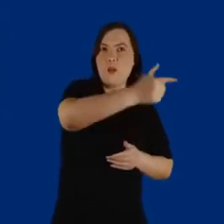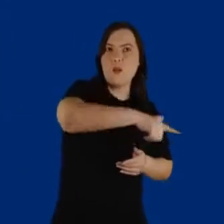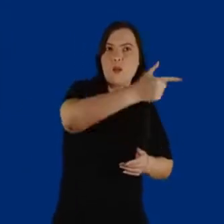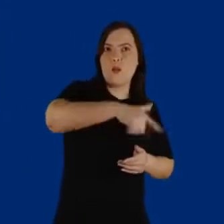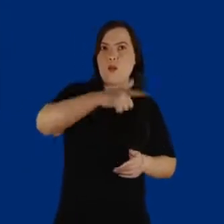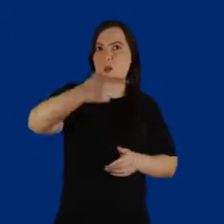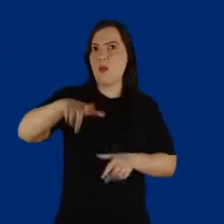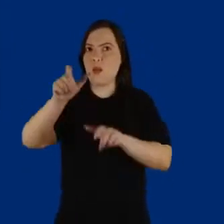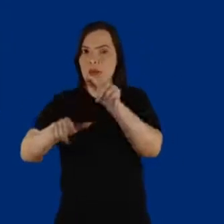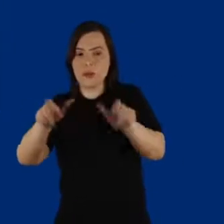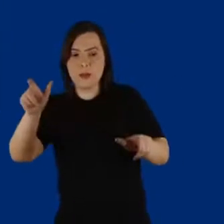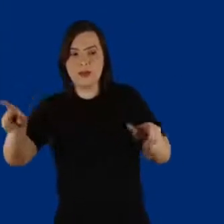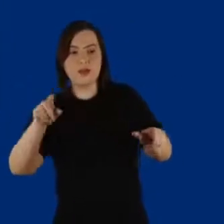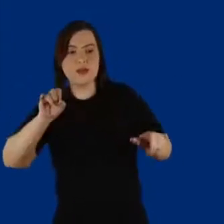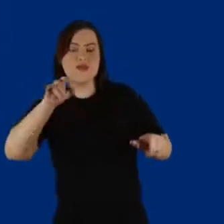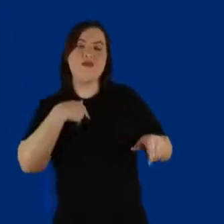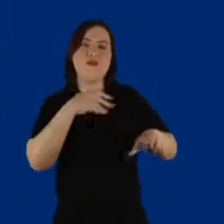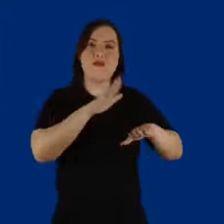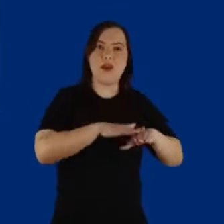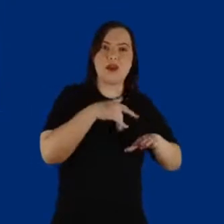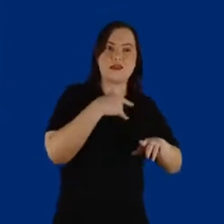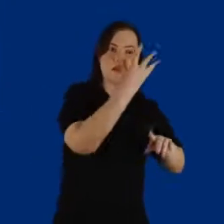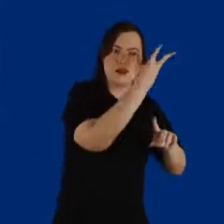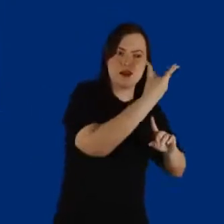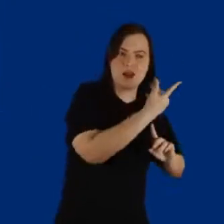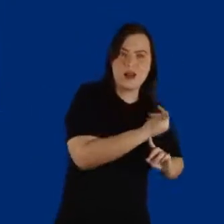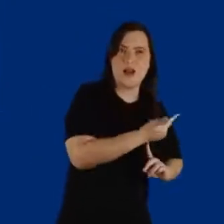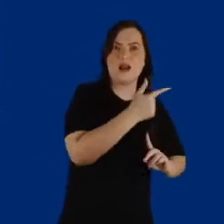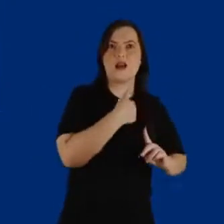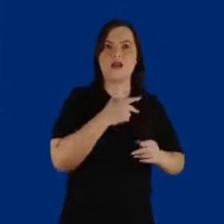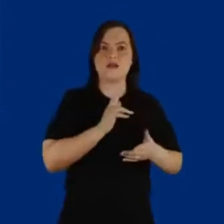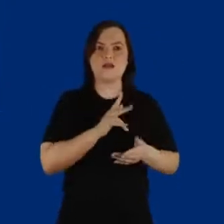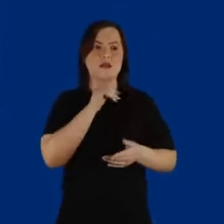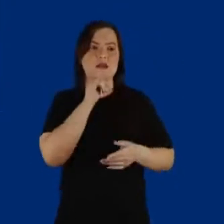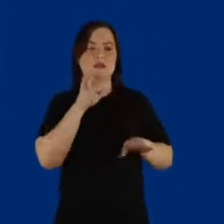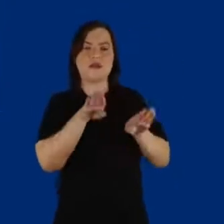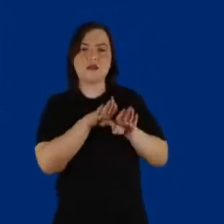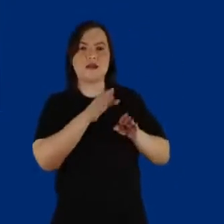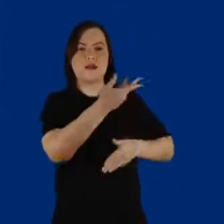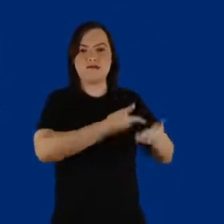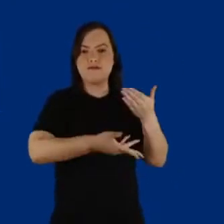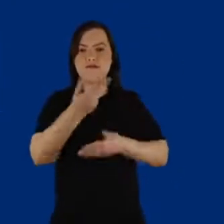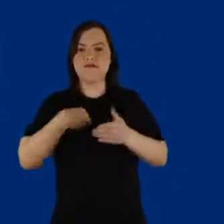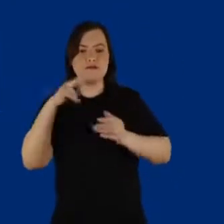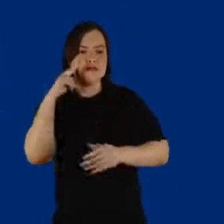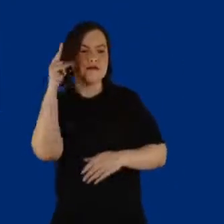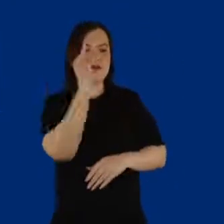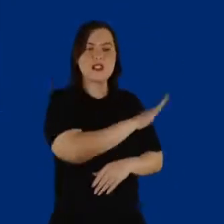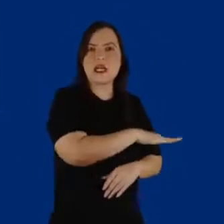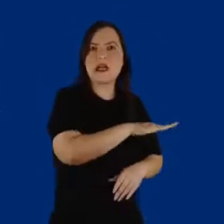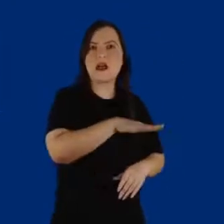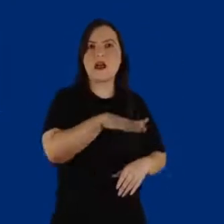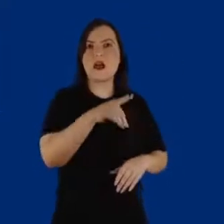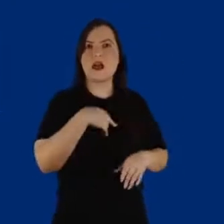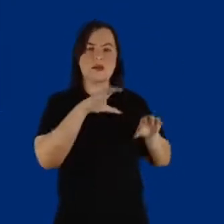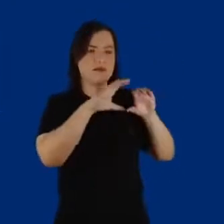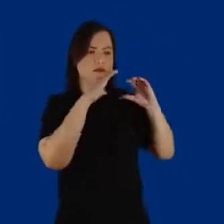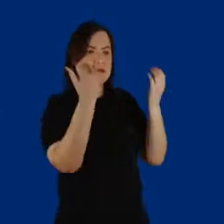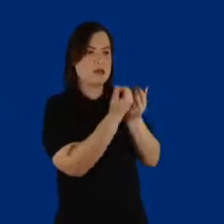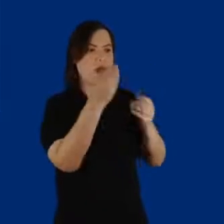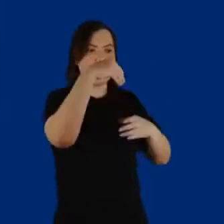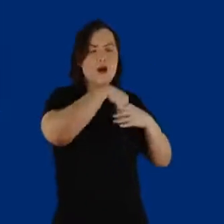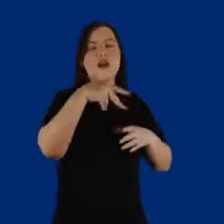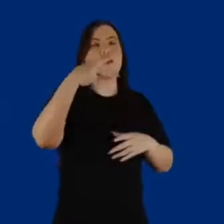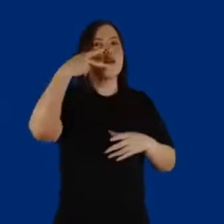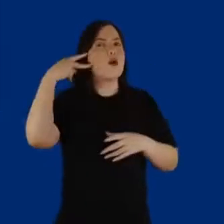pessoas, quando eles fazem a arte deles, eles querem ser interativos. Eu vejo as crianças, por exemplo, nas comunidades indígenas,